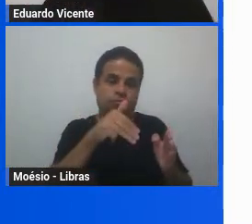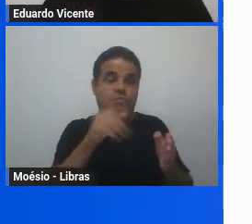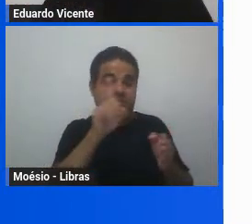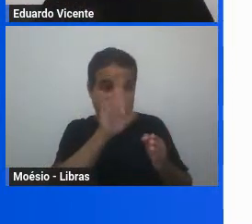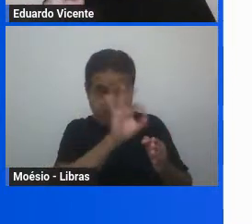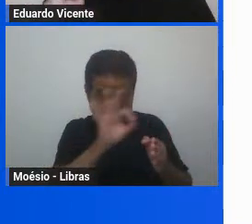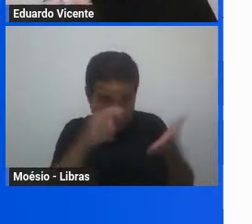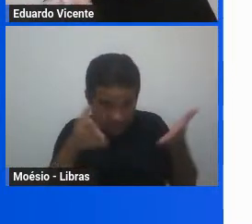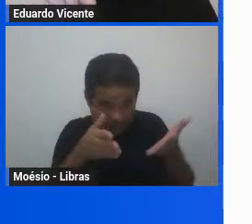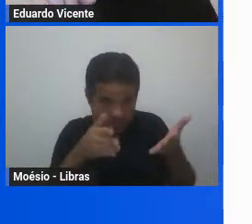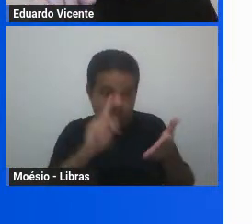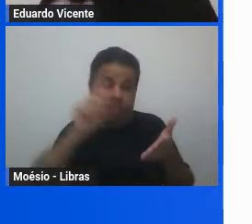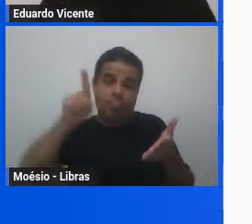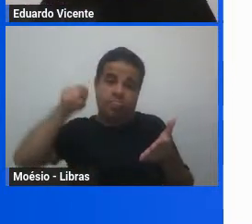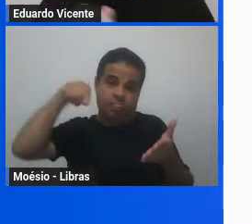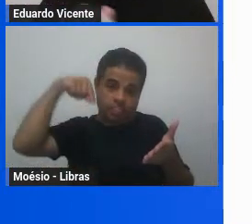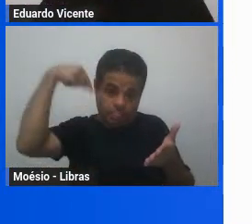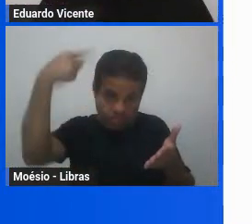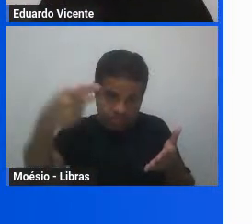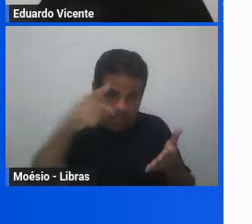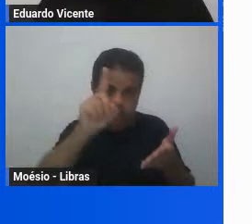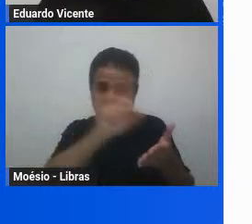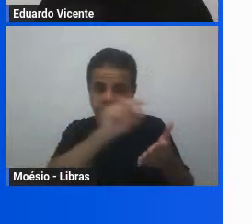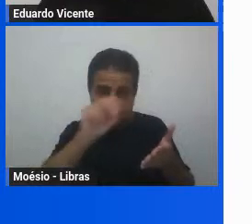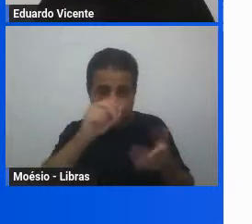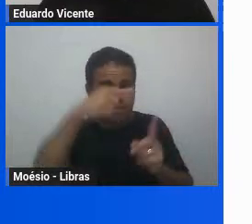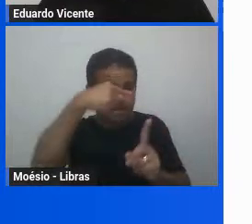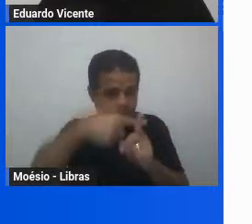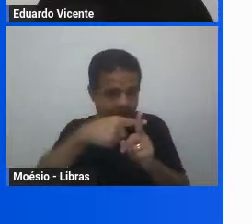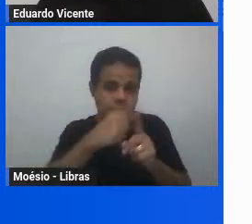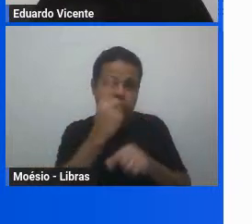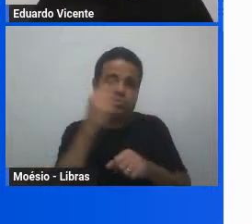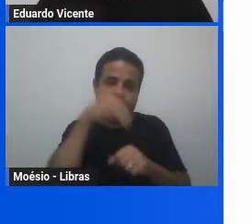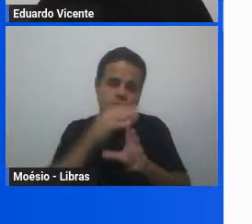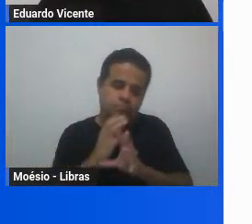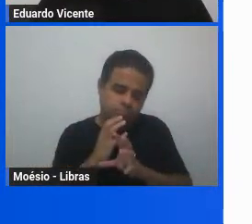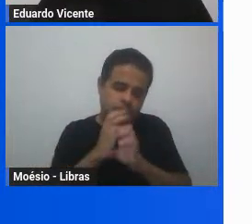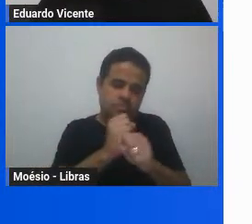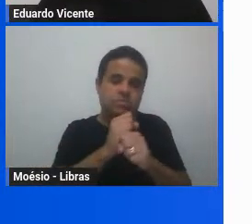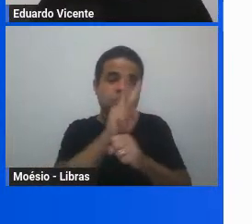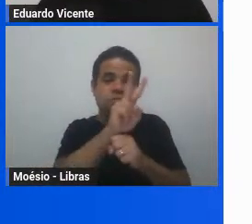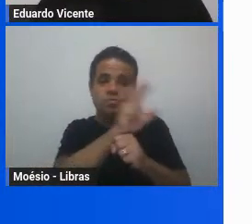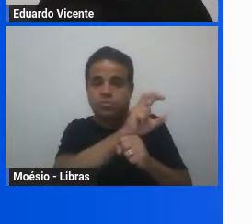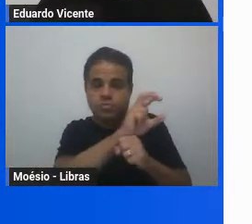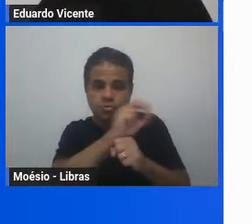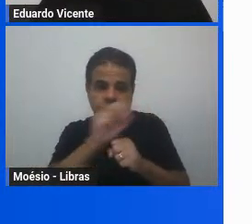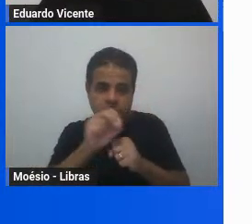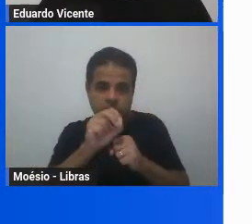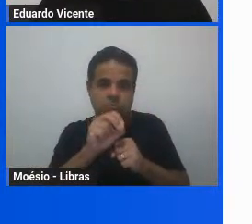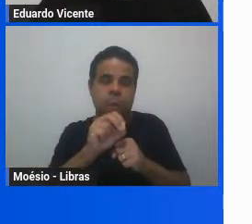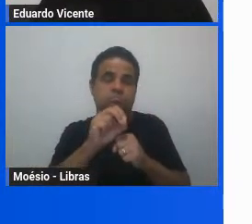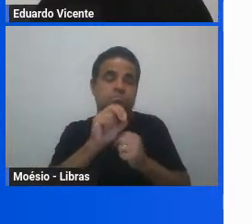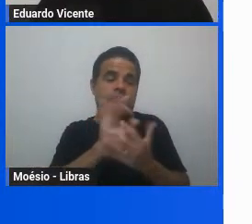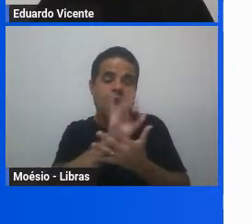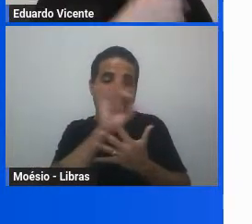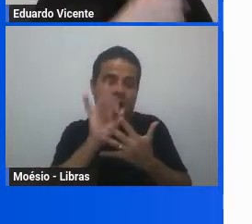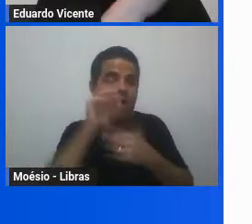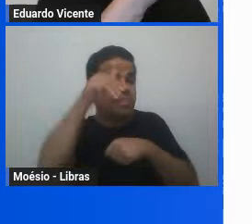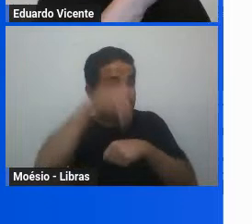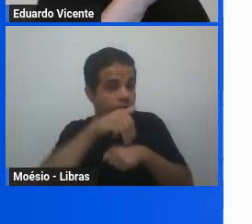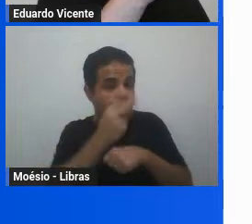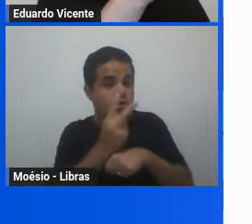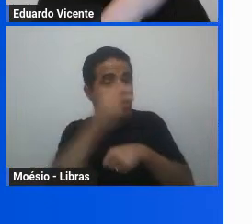minuto, 100 daqui a pouco, e mais 1 minuto, dá um total de 200 vezes, cerca por minuto. A cada 2 minutos